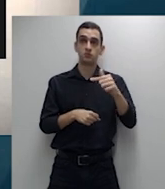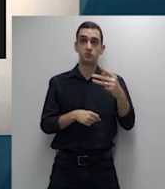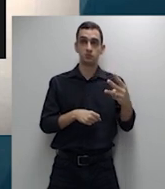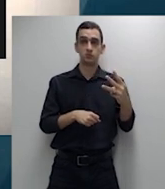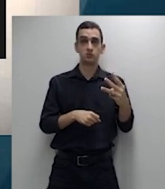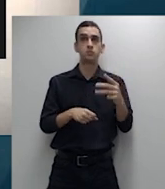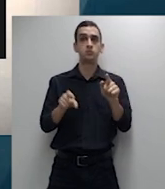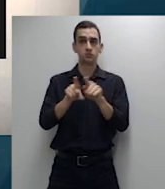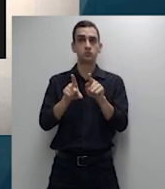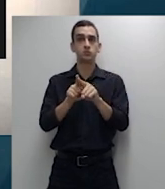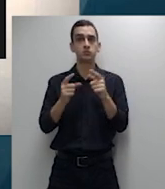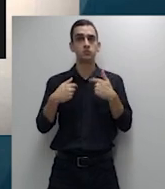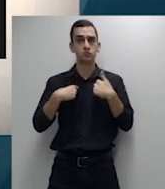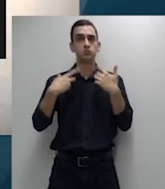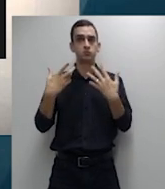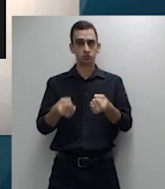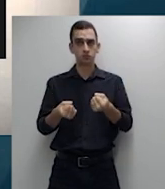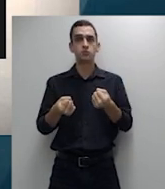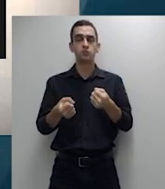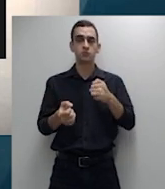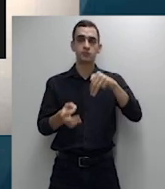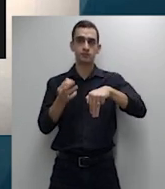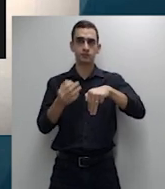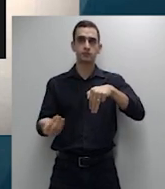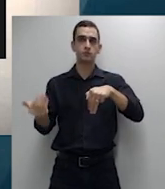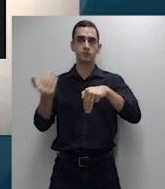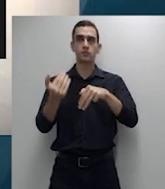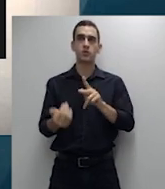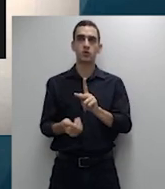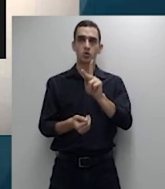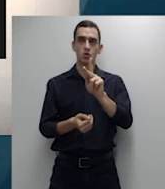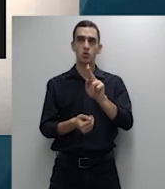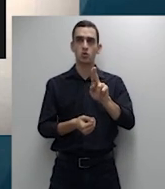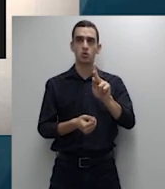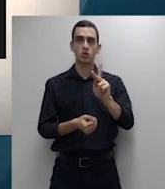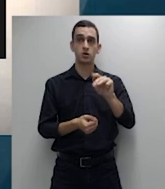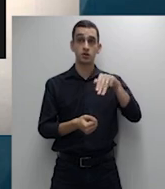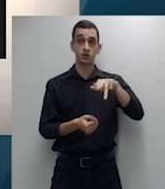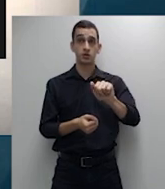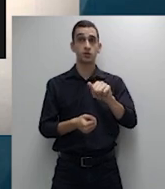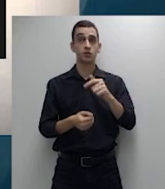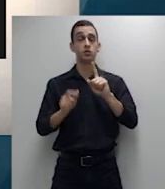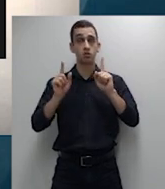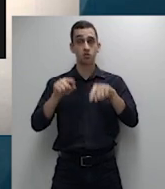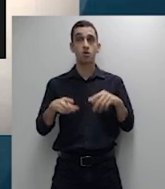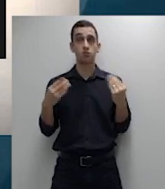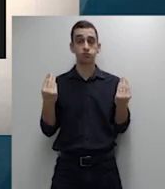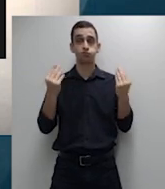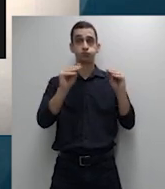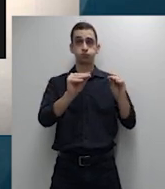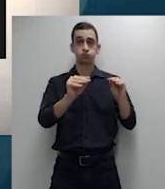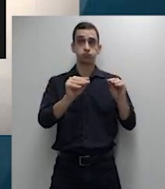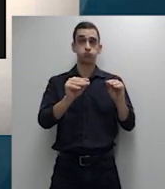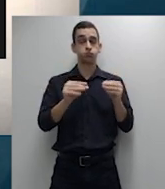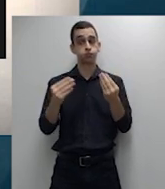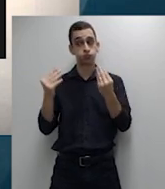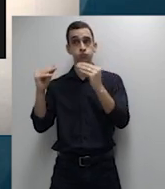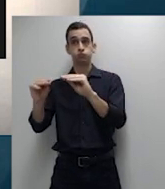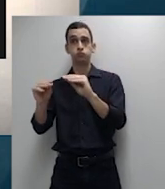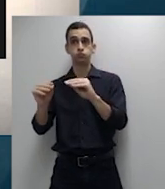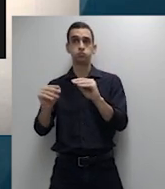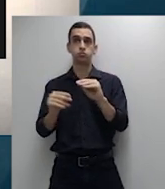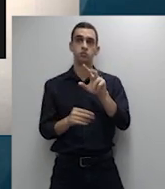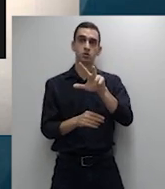que foi formulada pelo Ministro Sérgio fofinho para cada uma das ações o valor de